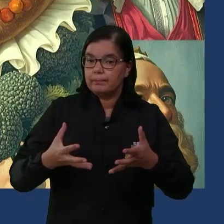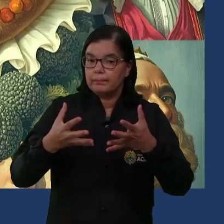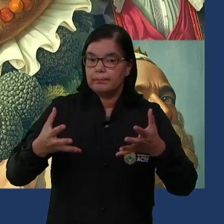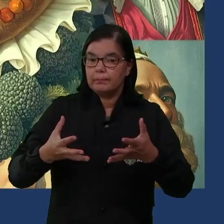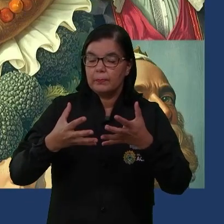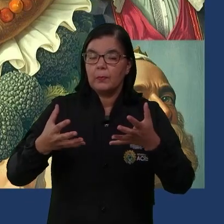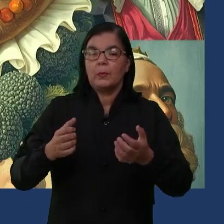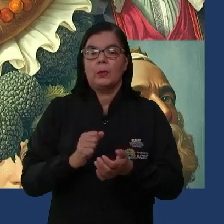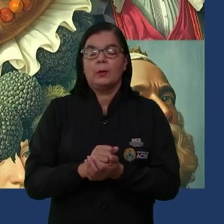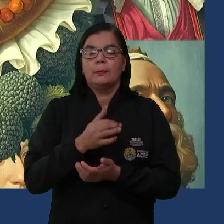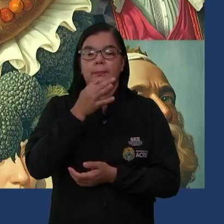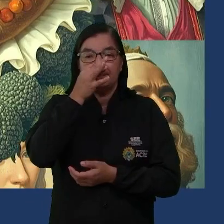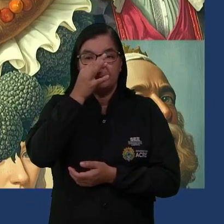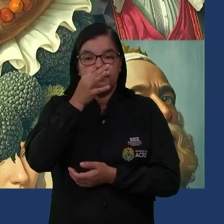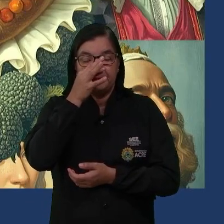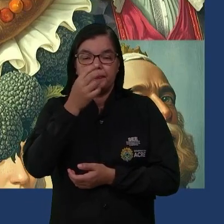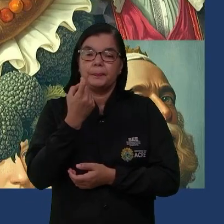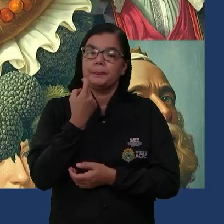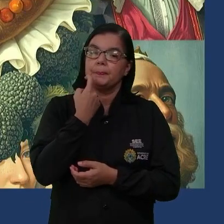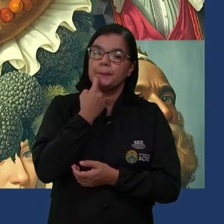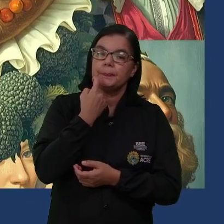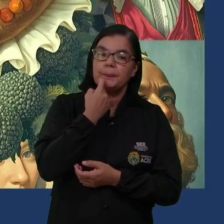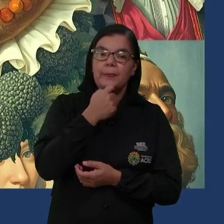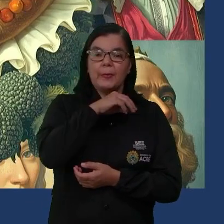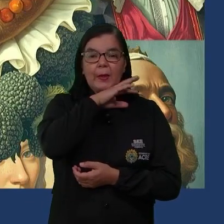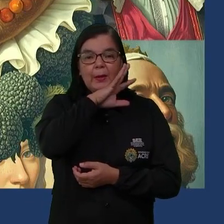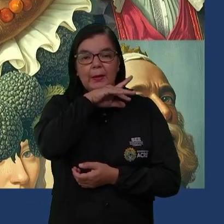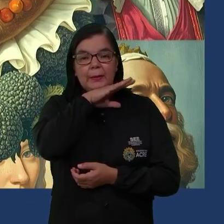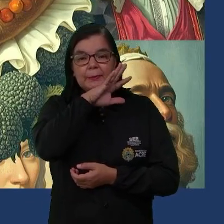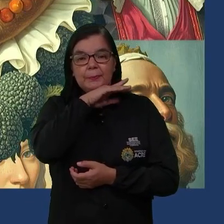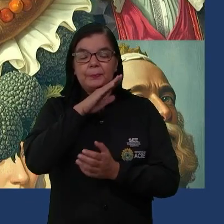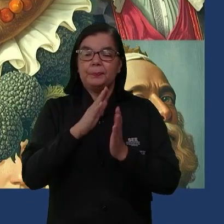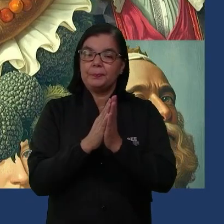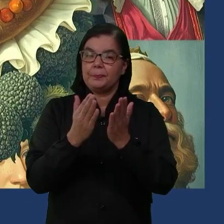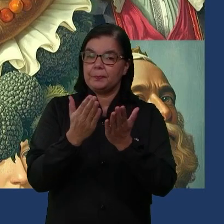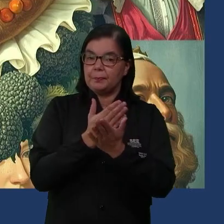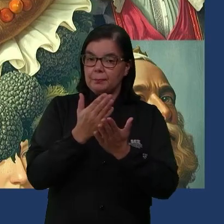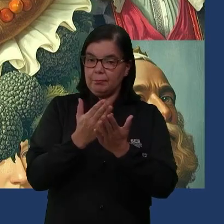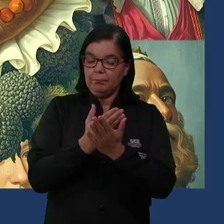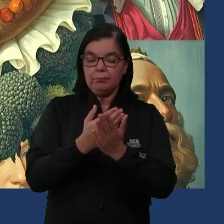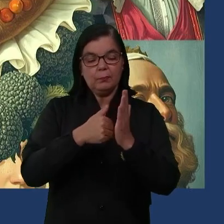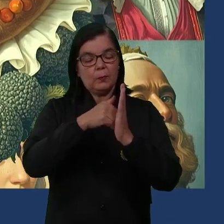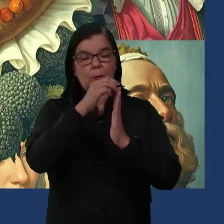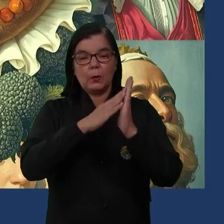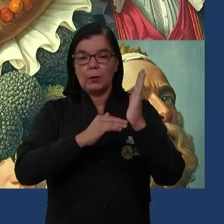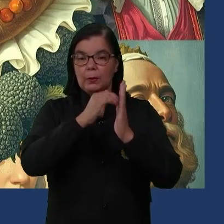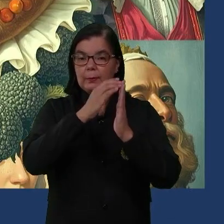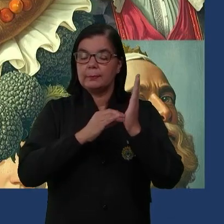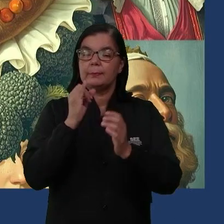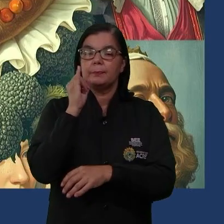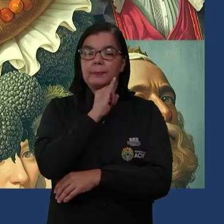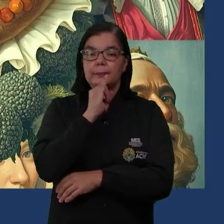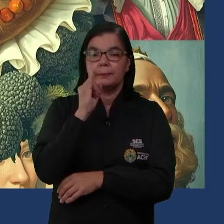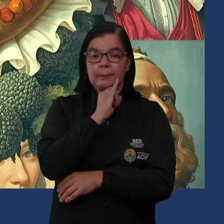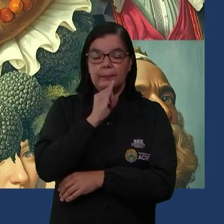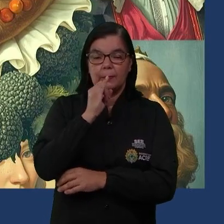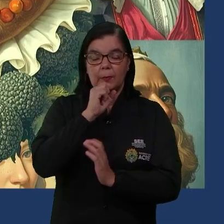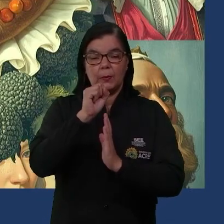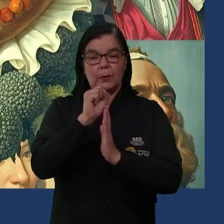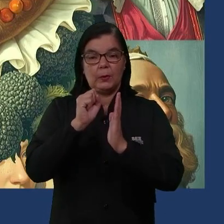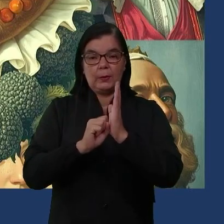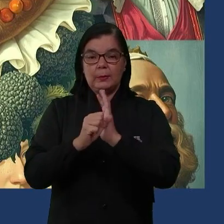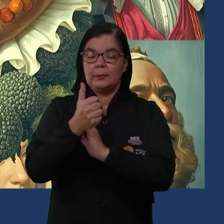vegetais, flores, peixes, animais e livros. Ele foi um pintor italiano do